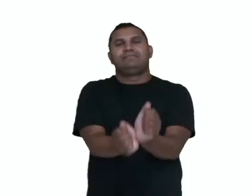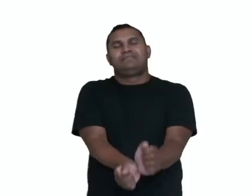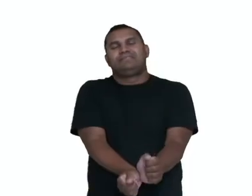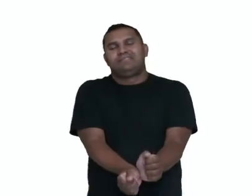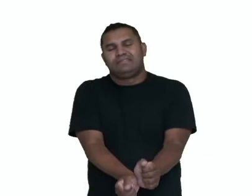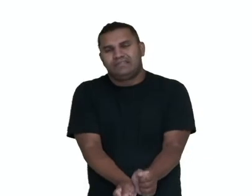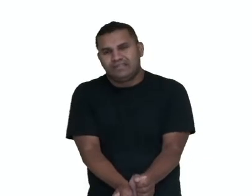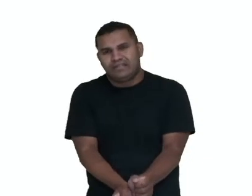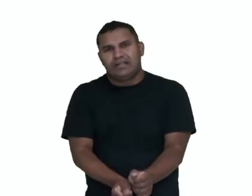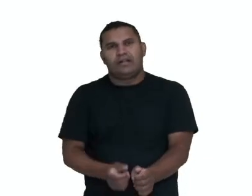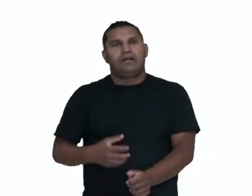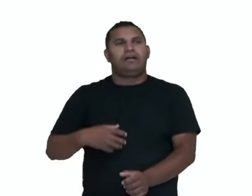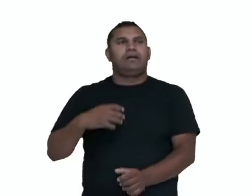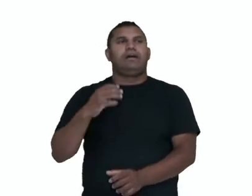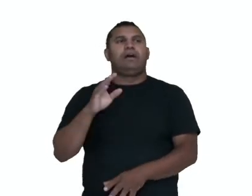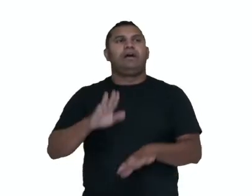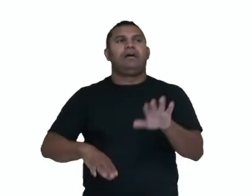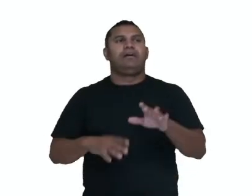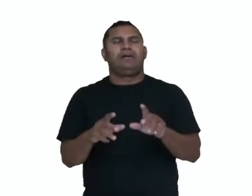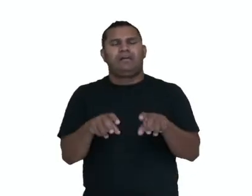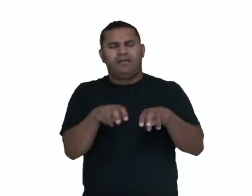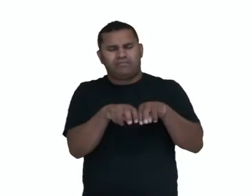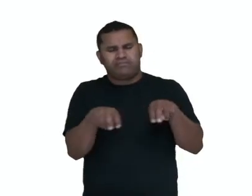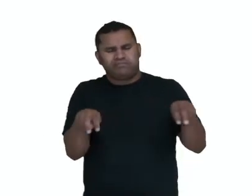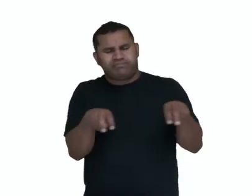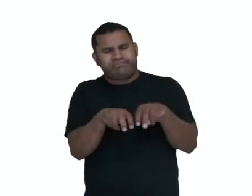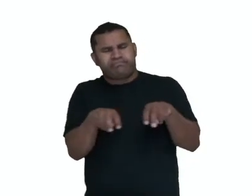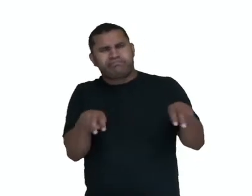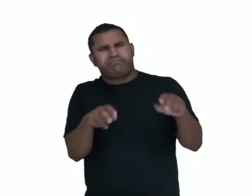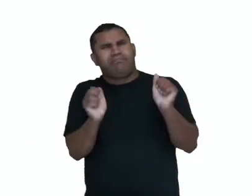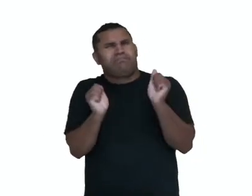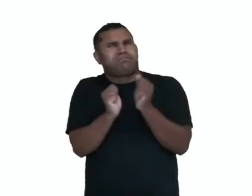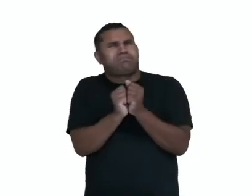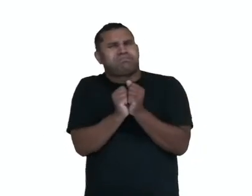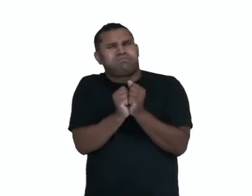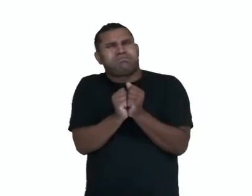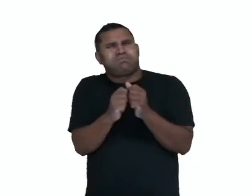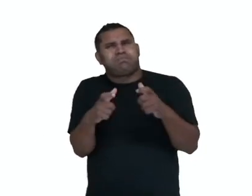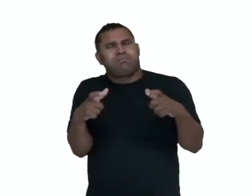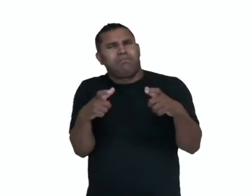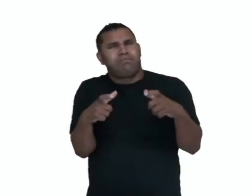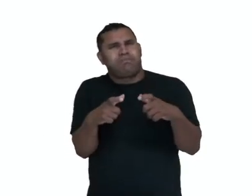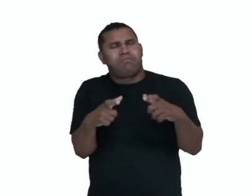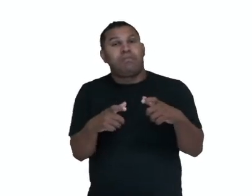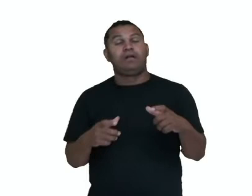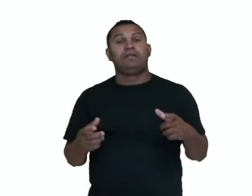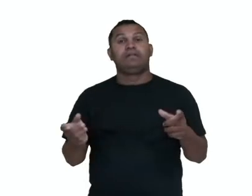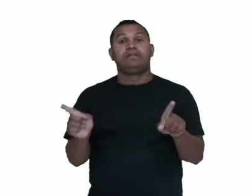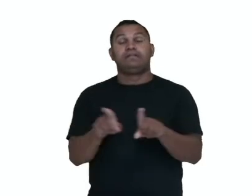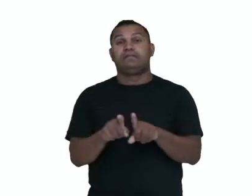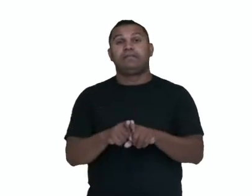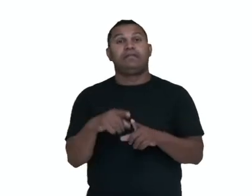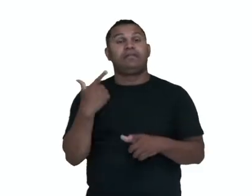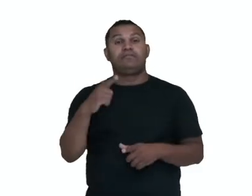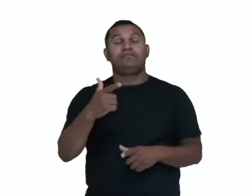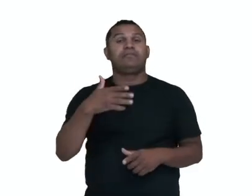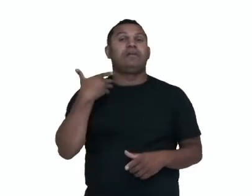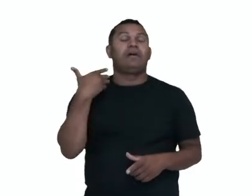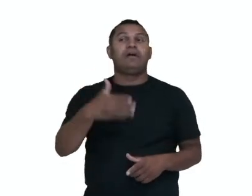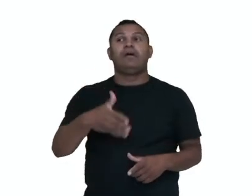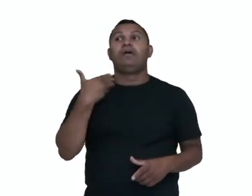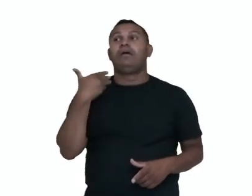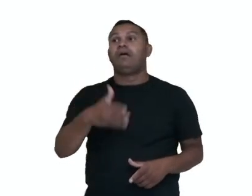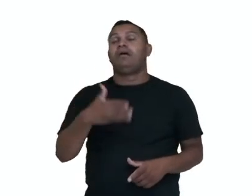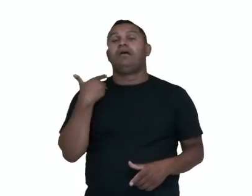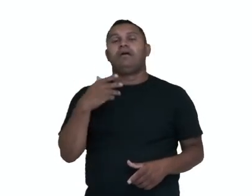né? Viajavam amontoados, sem nenhuma condição de higiene ou saúde, acorrentados num calor que